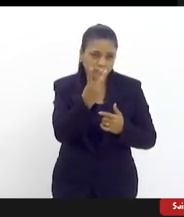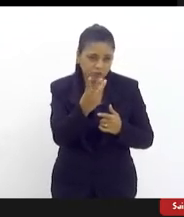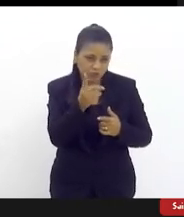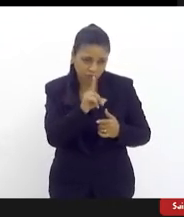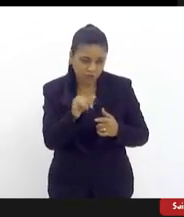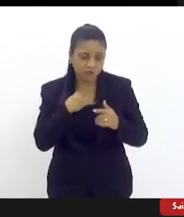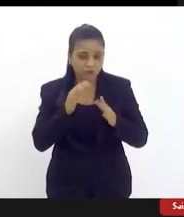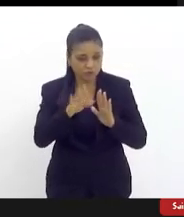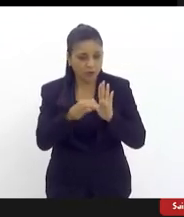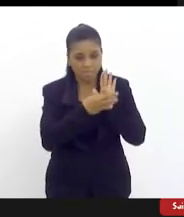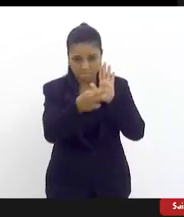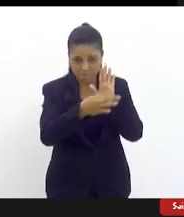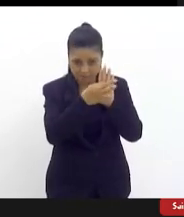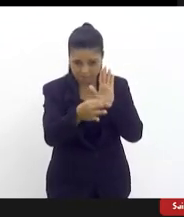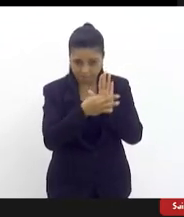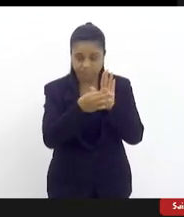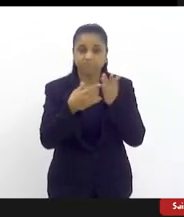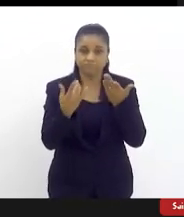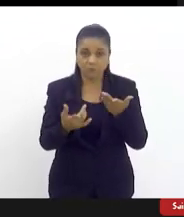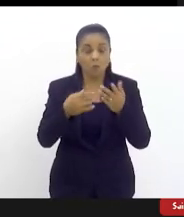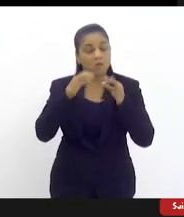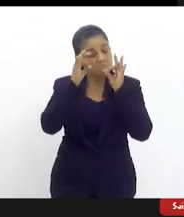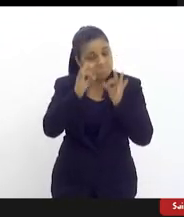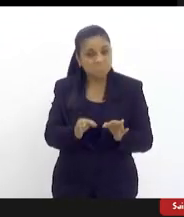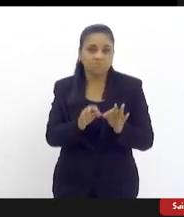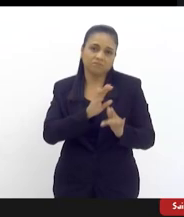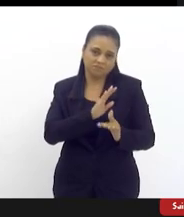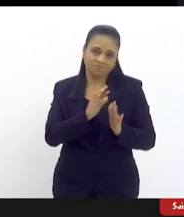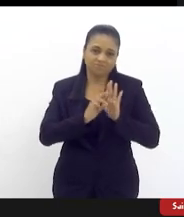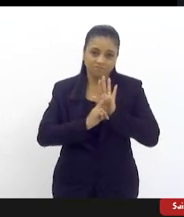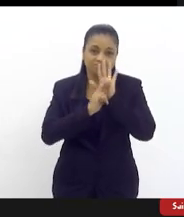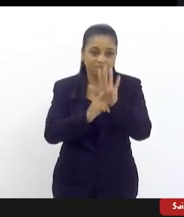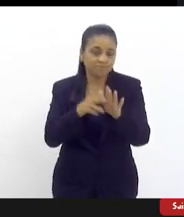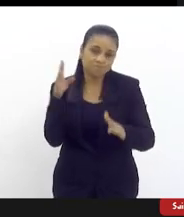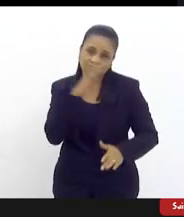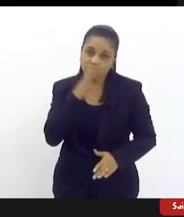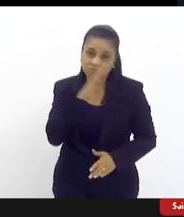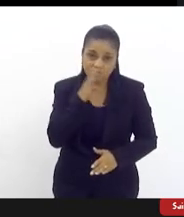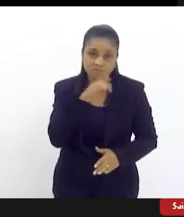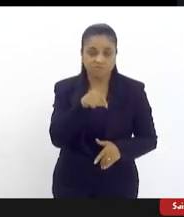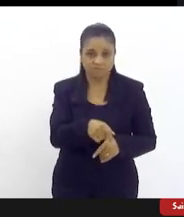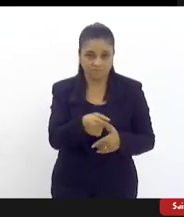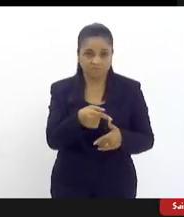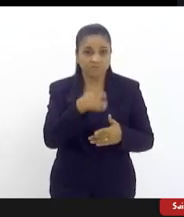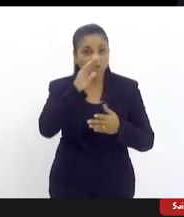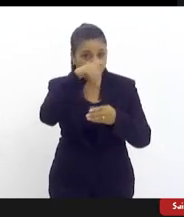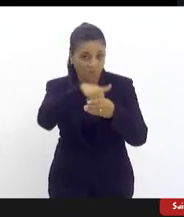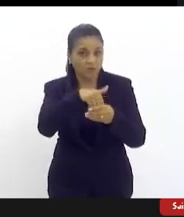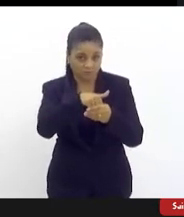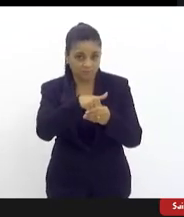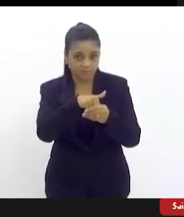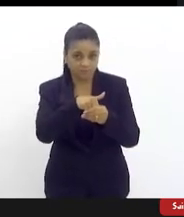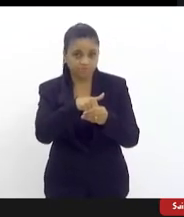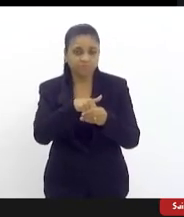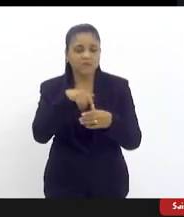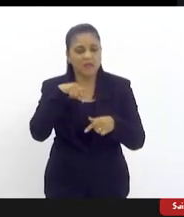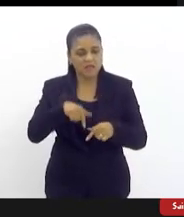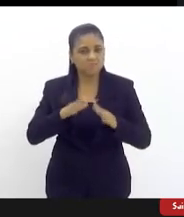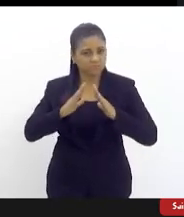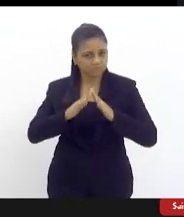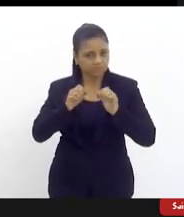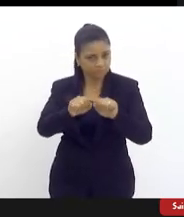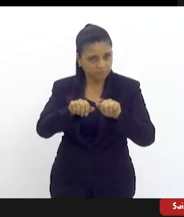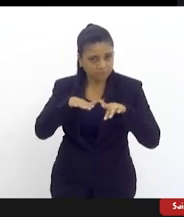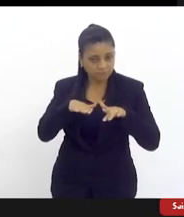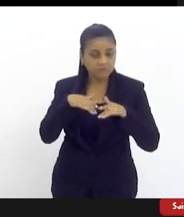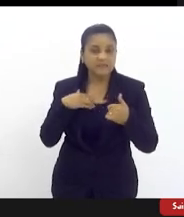emitido um parecer, e é importante darmos celeridade, porque é fundamental que essa casa entenda o racismo não como um